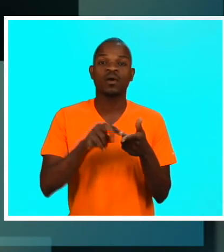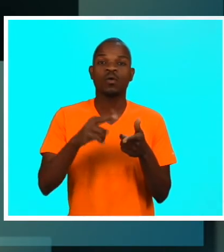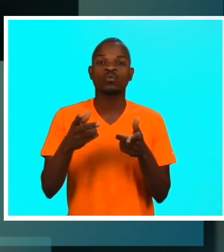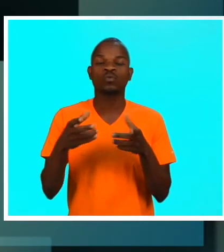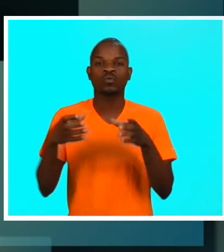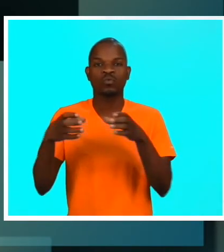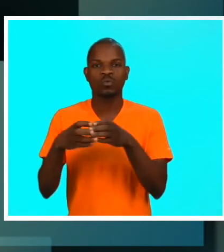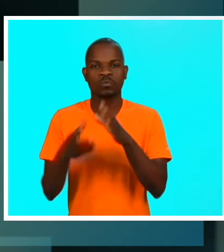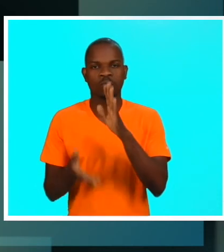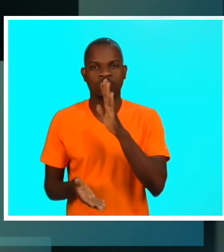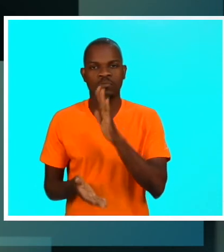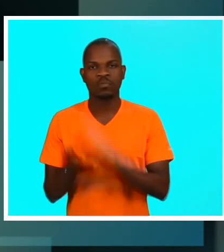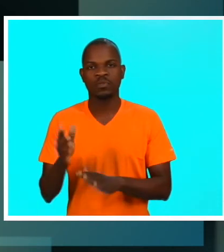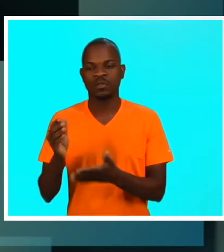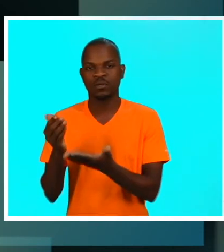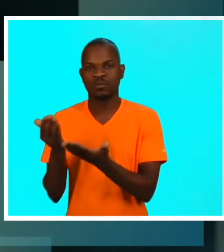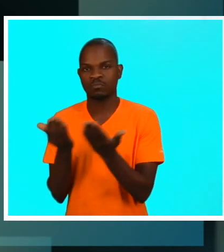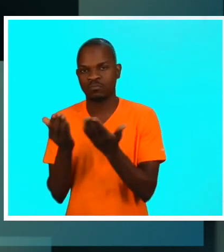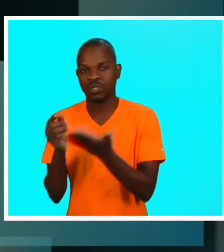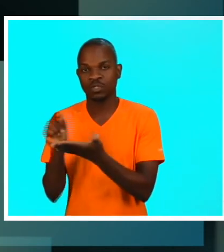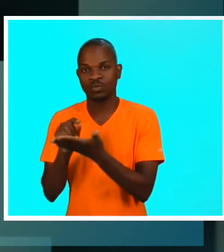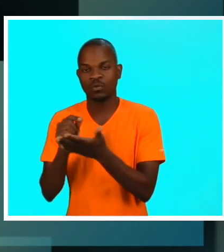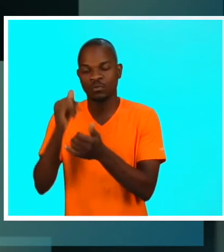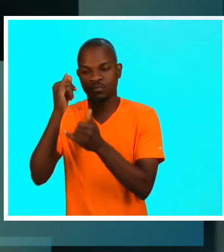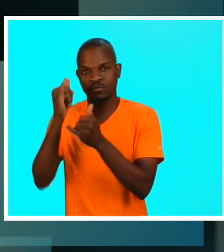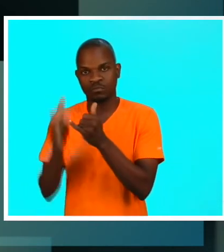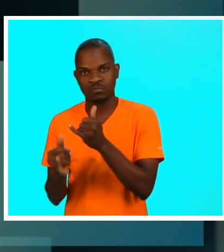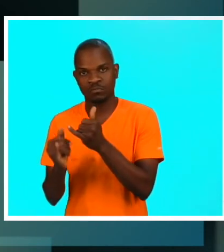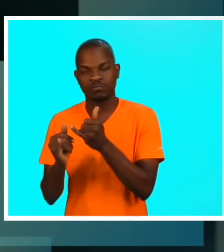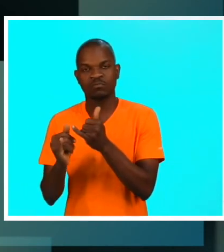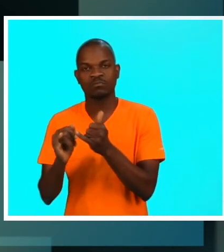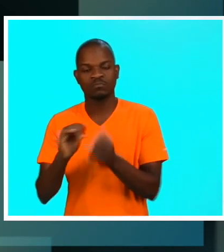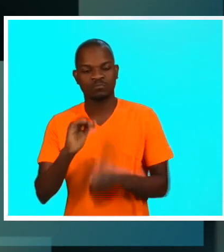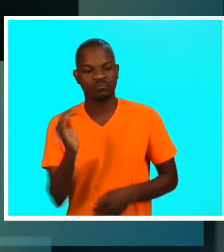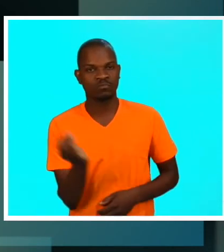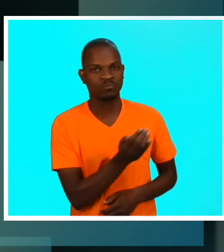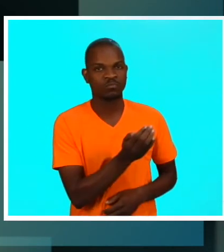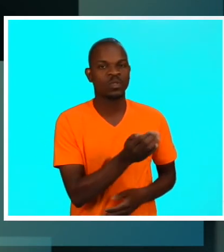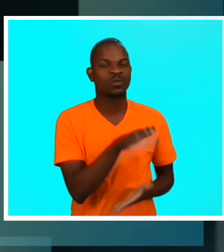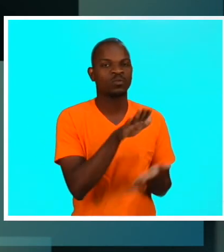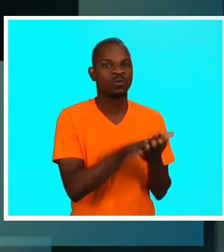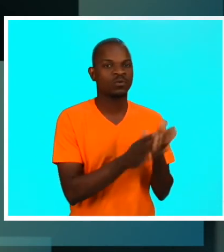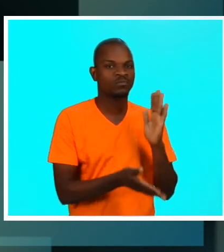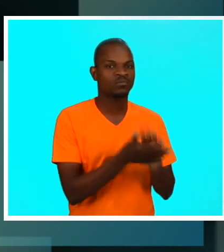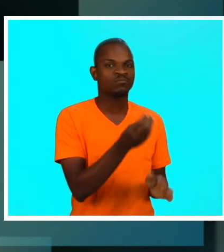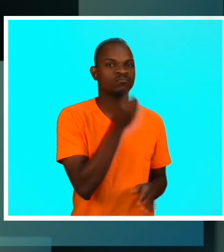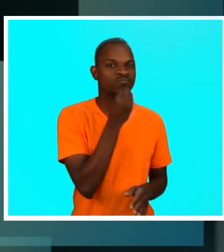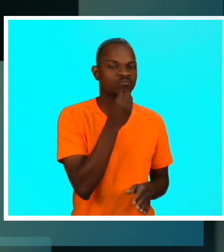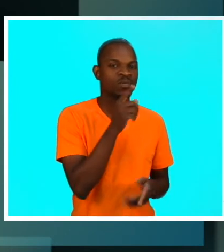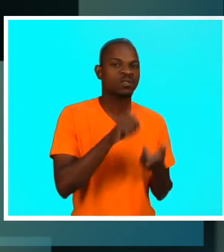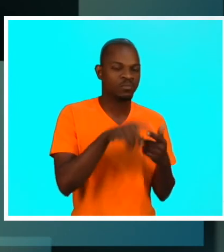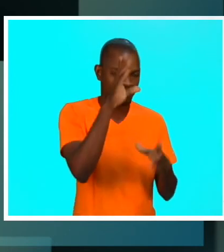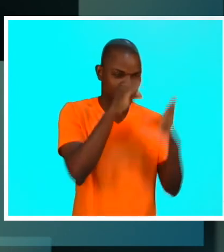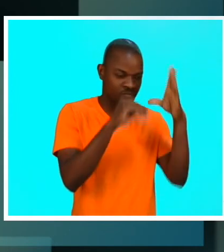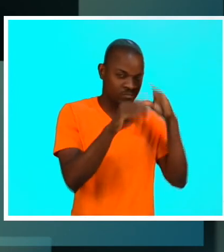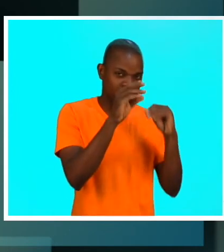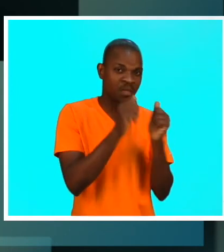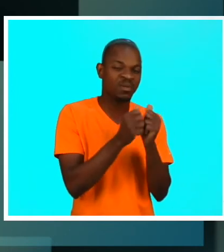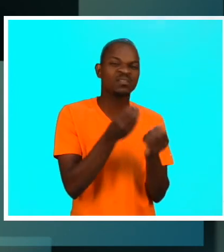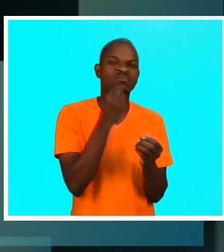em outro período, vão à escola, depois passam para lá, passam para lá. Tem uma alimentação e uma aula de explicação.